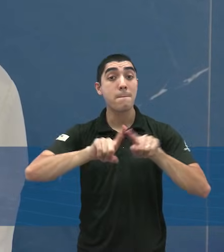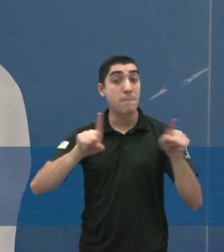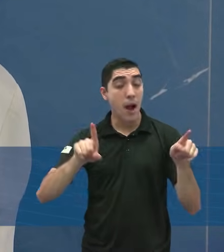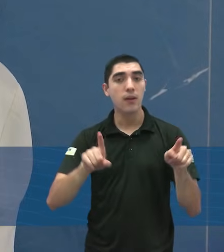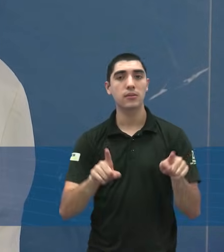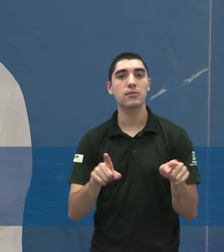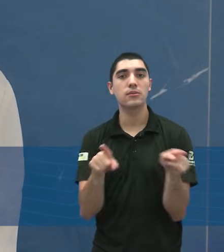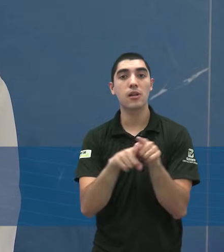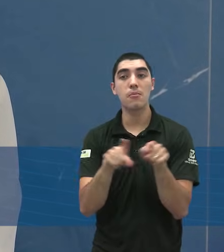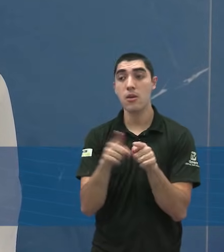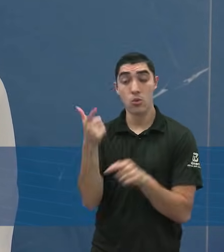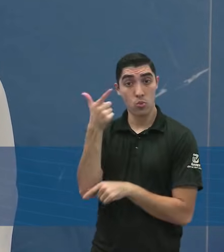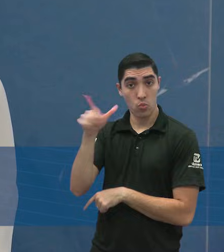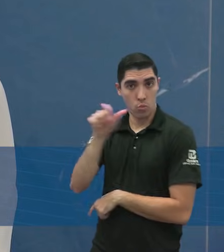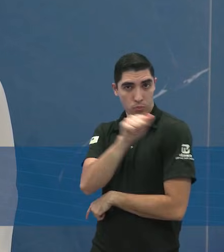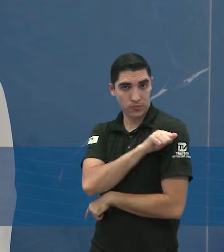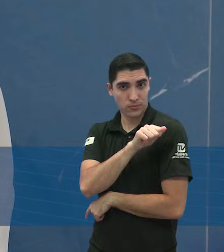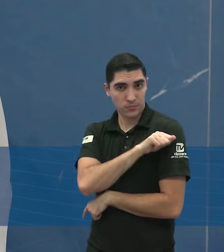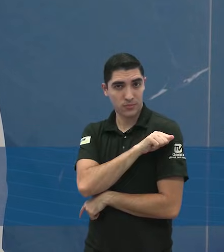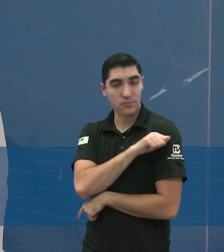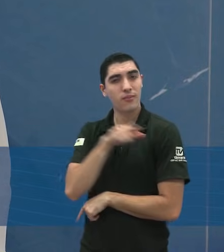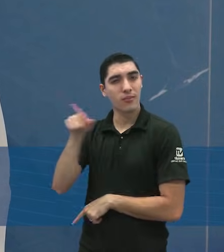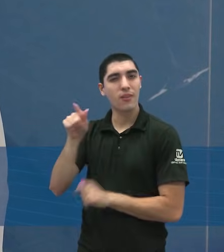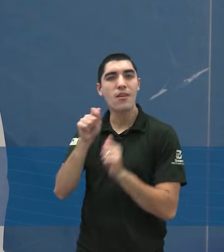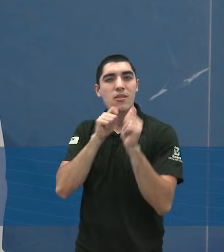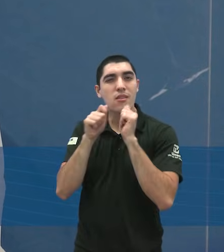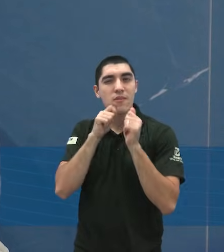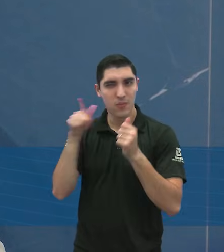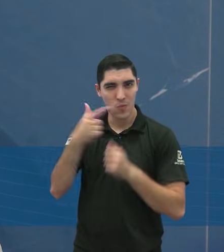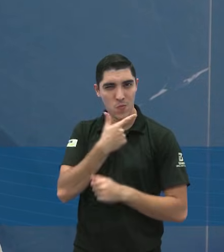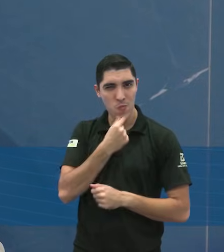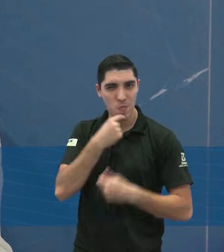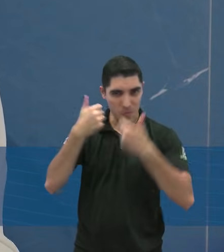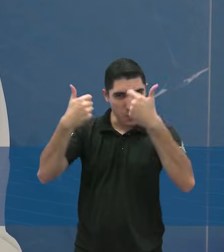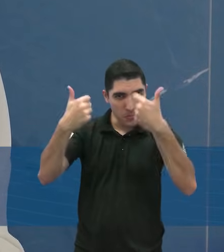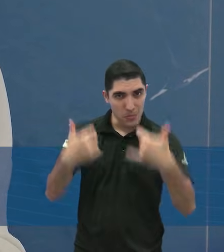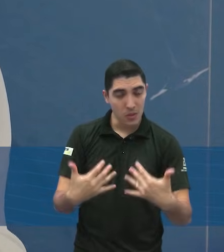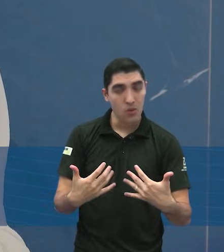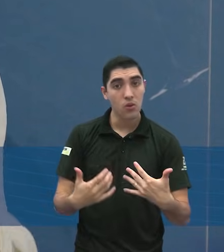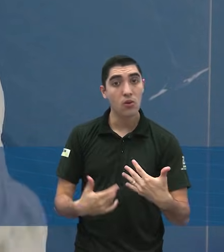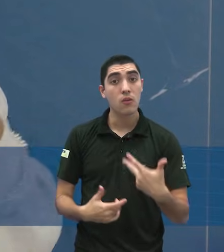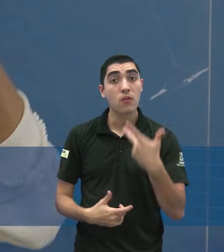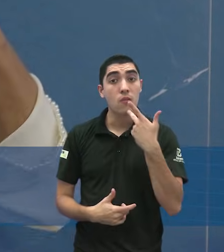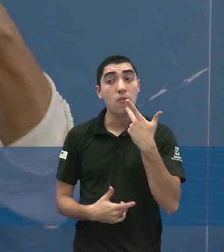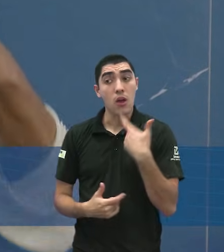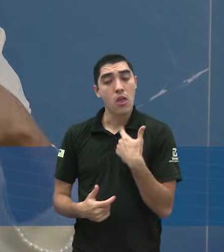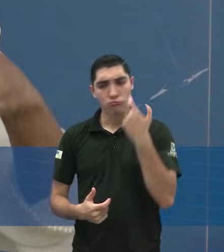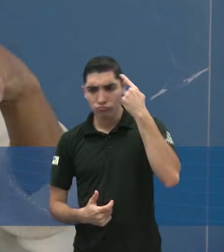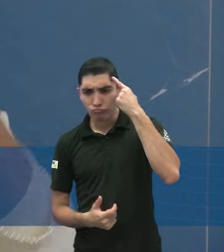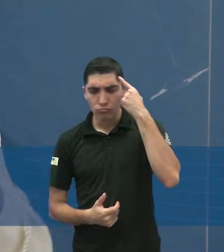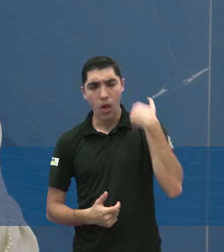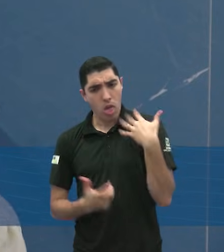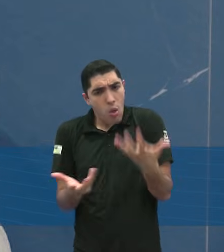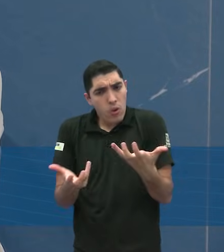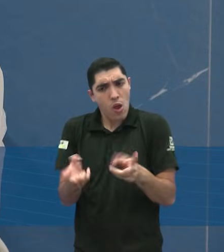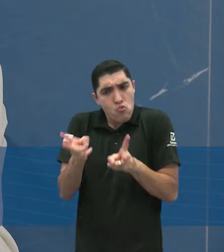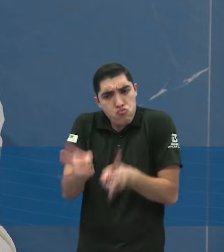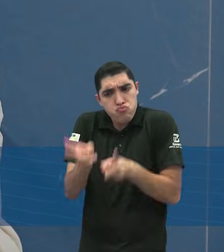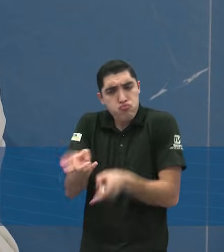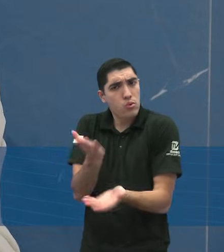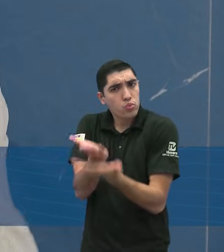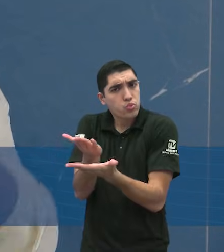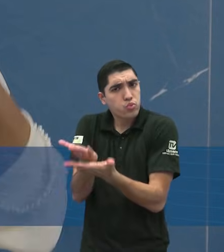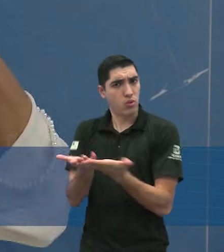como o outro aluno também da entrevista colocou, né? E aí quer continuar estudando, tem uma motivação